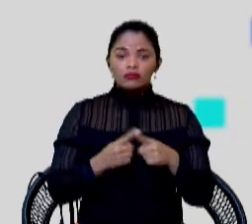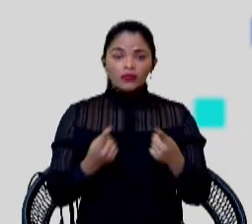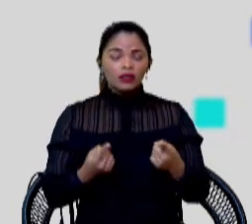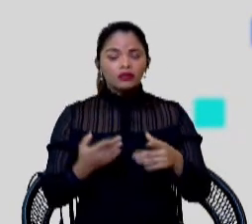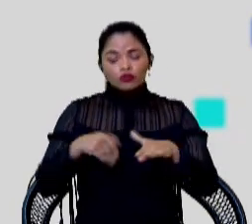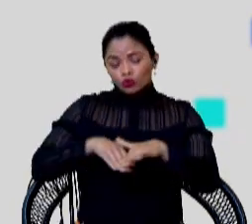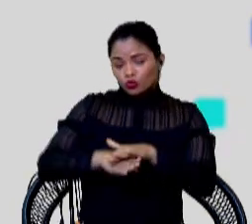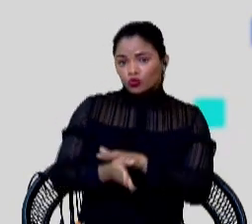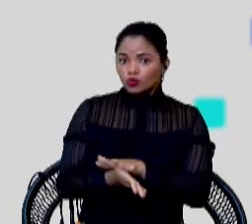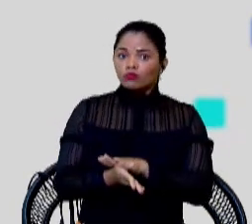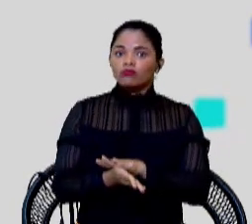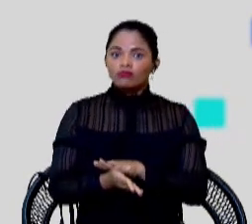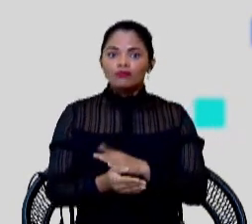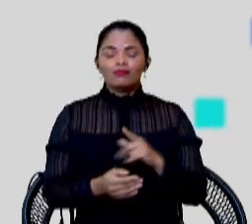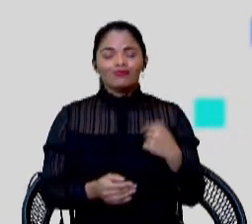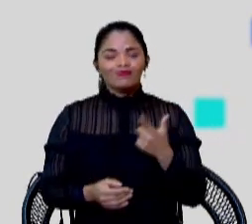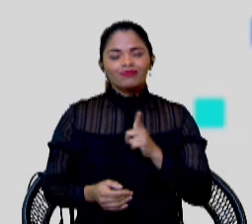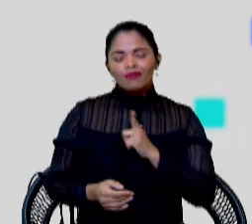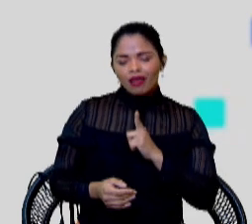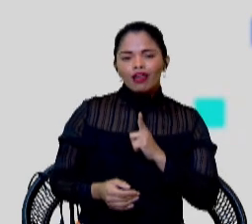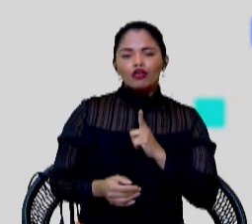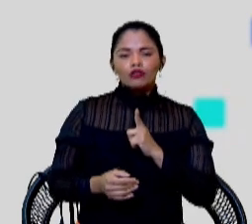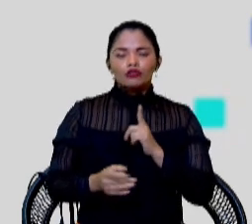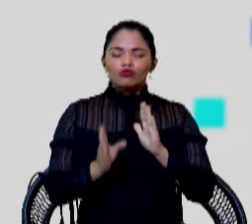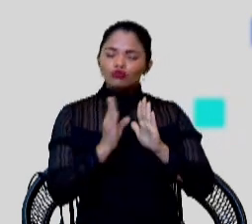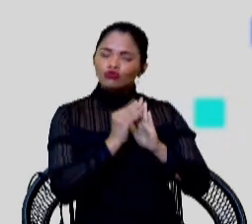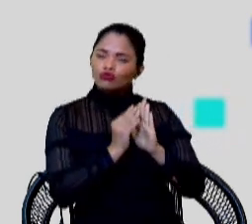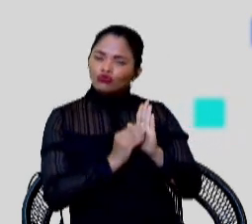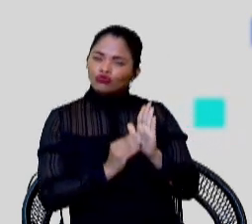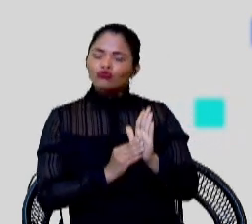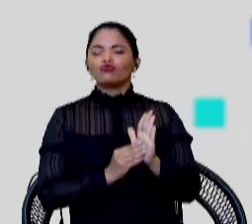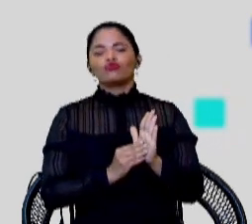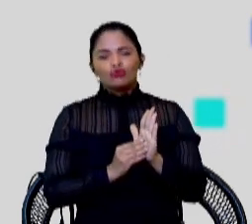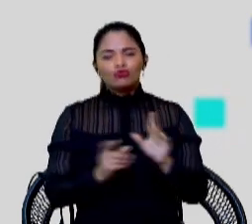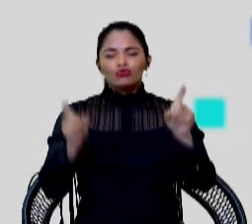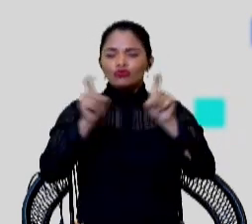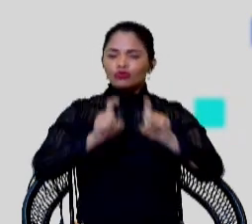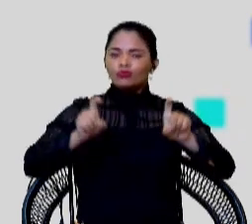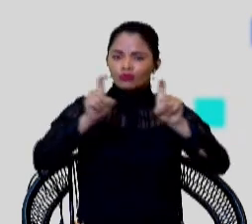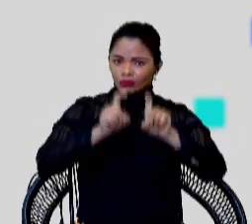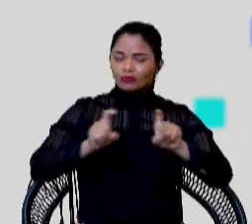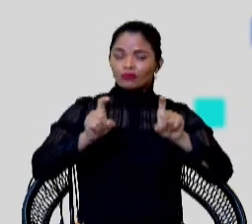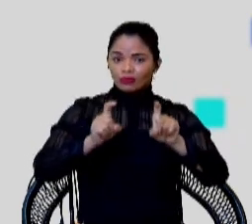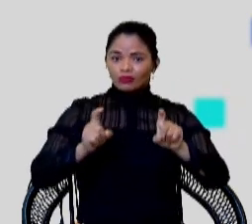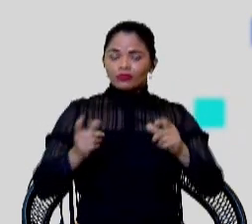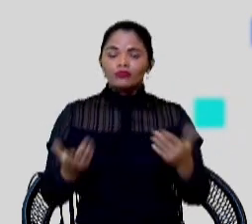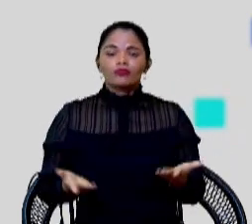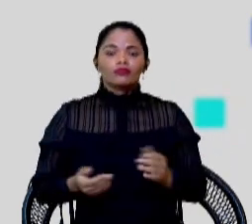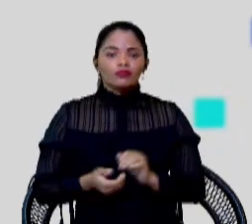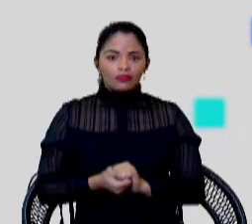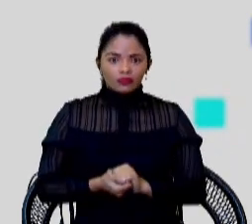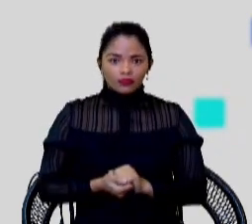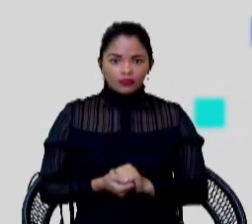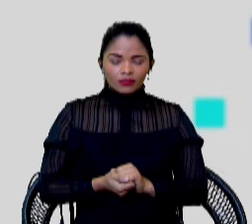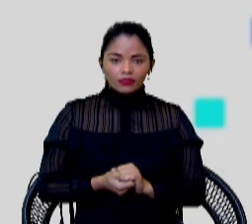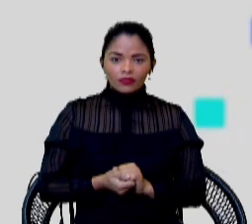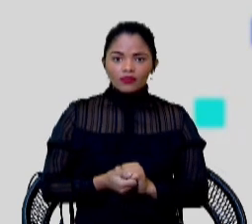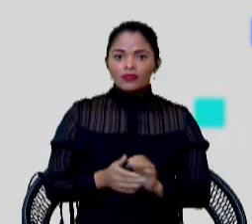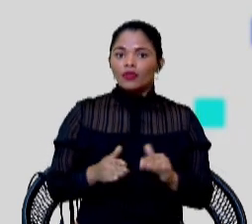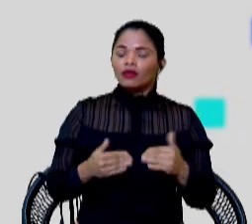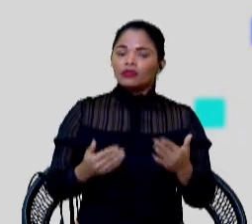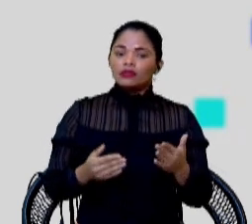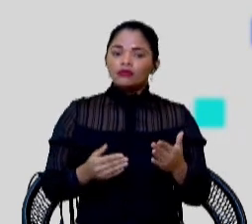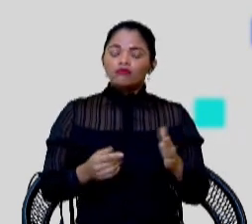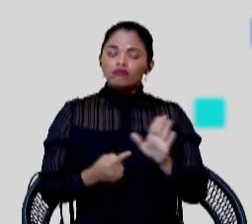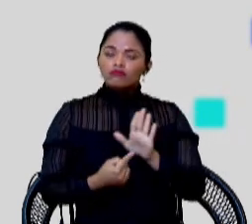pelo hábito que a gente tem de consumir conteúdo digital, de engajar de uma forma digital. A pesquisa também